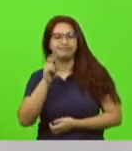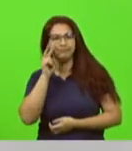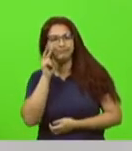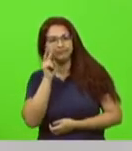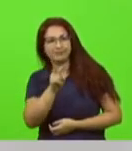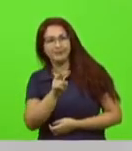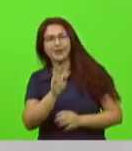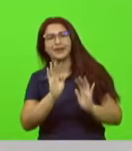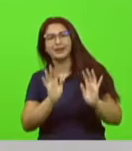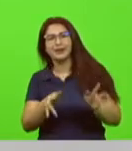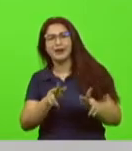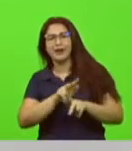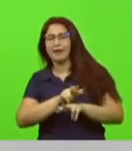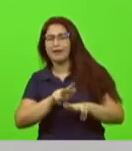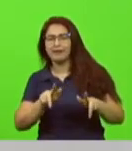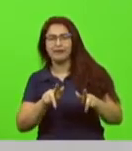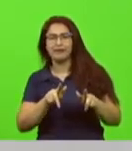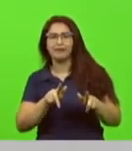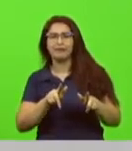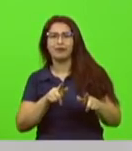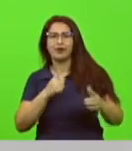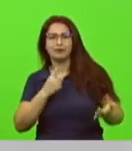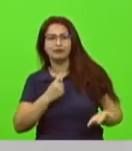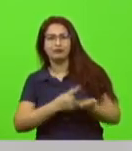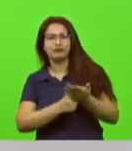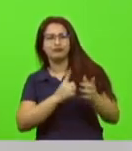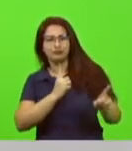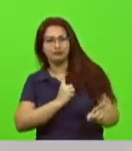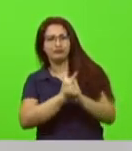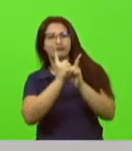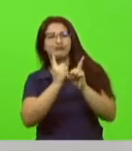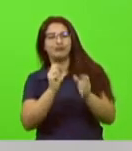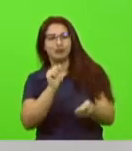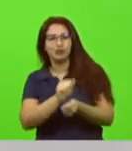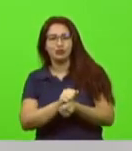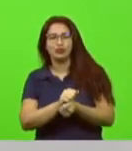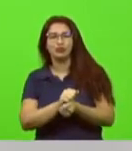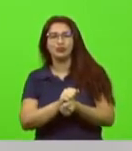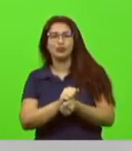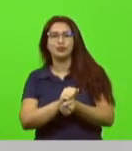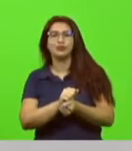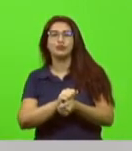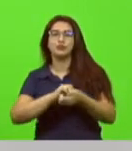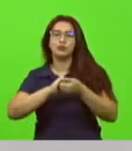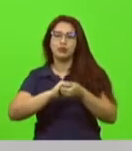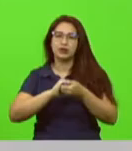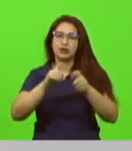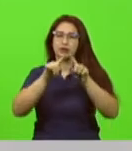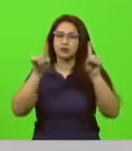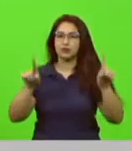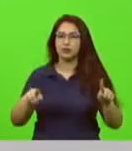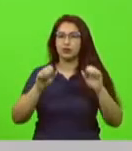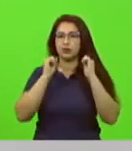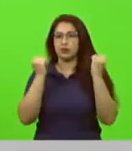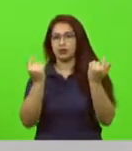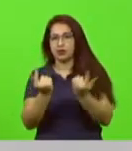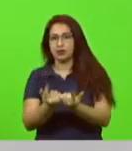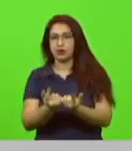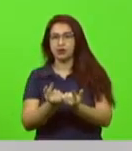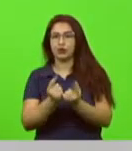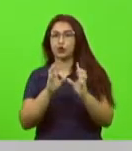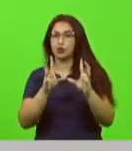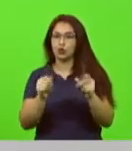encontrado várias vezes no período em que eu fui prefeito de Gaspar. Cumprimentar o servidor da casa, os deputados presentes. Dizer que é uma